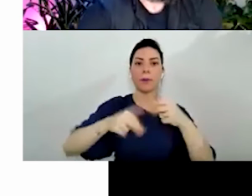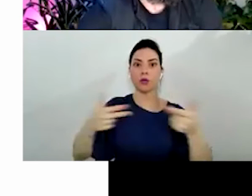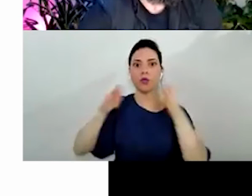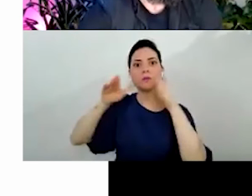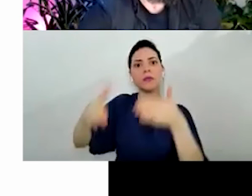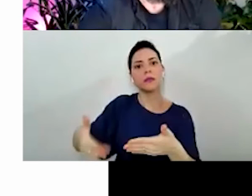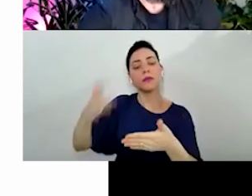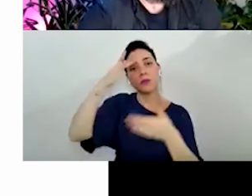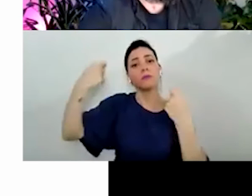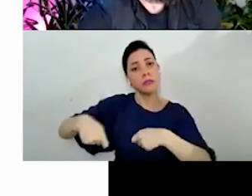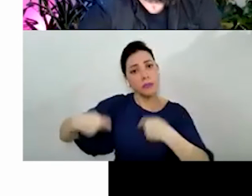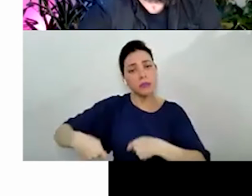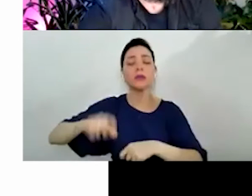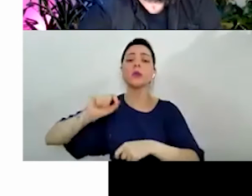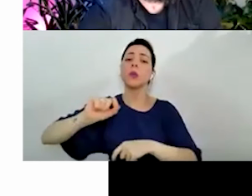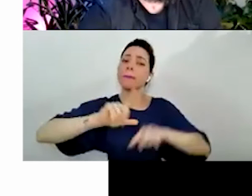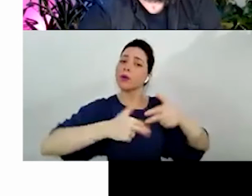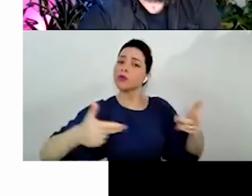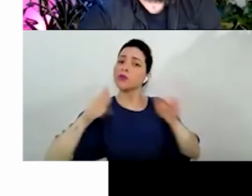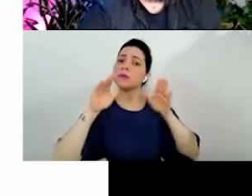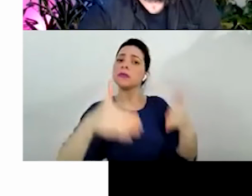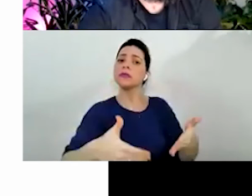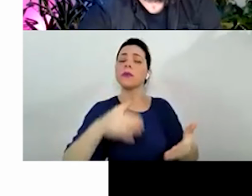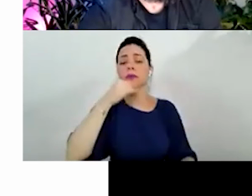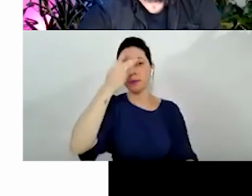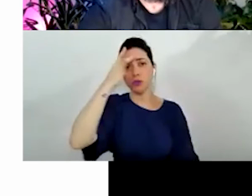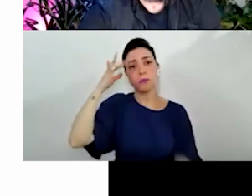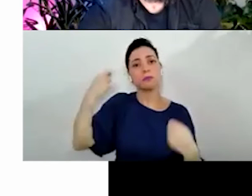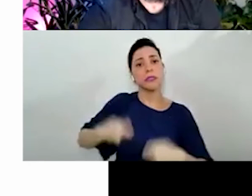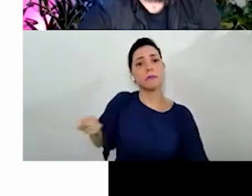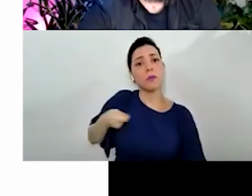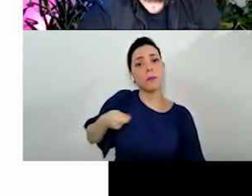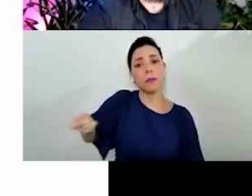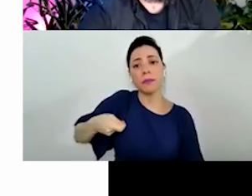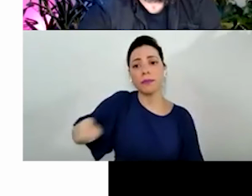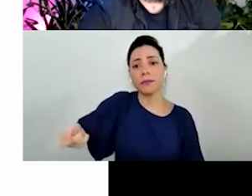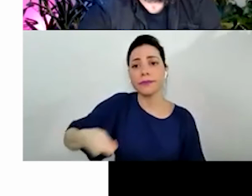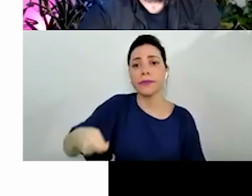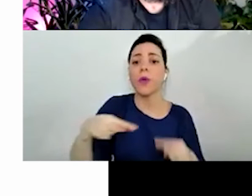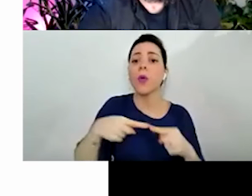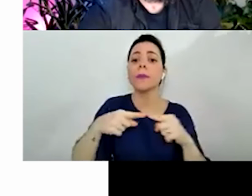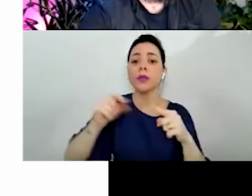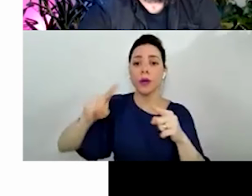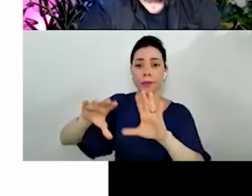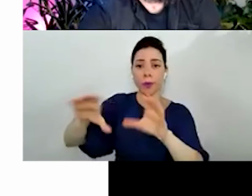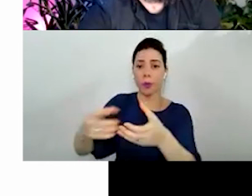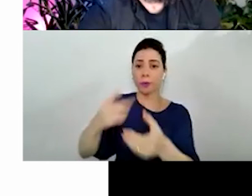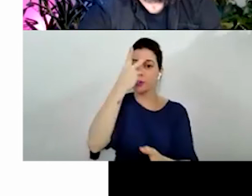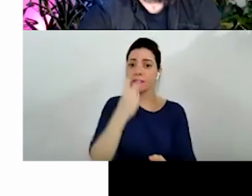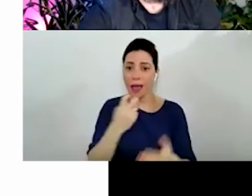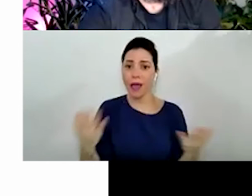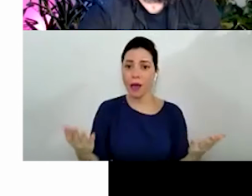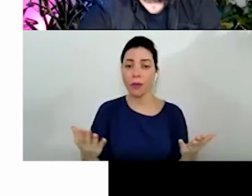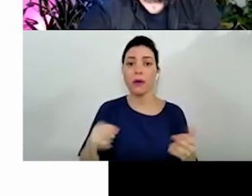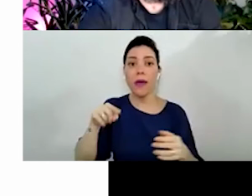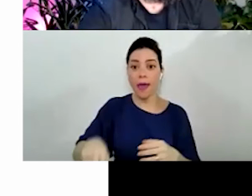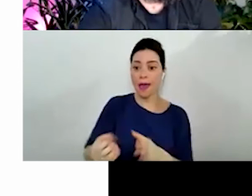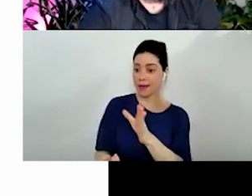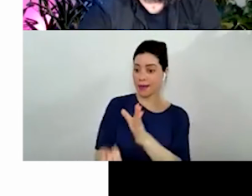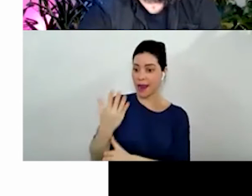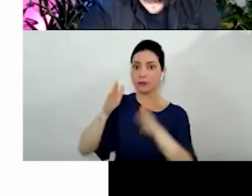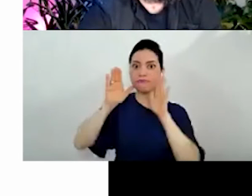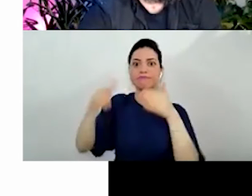dependem de produtos específicos por exemplo uma bengala seria pro público cego um produto específico desenvolvido exclusivamente para esse público